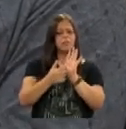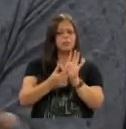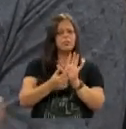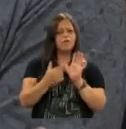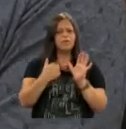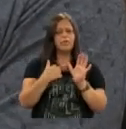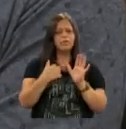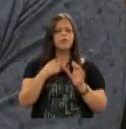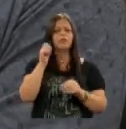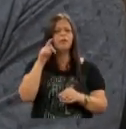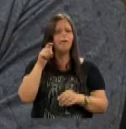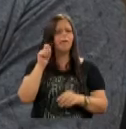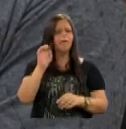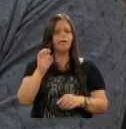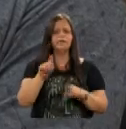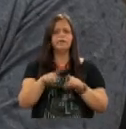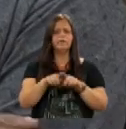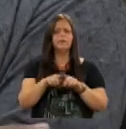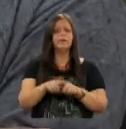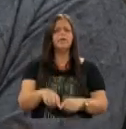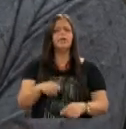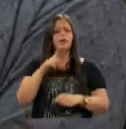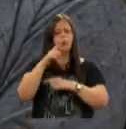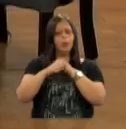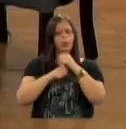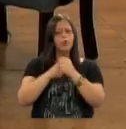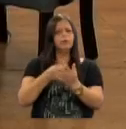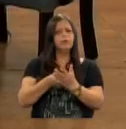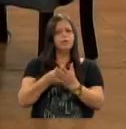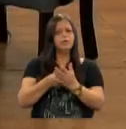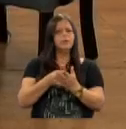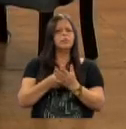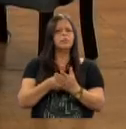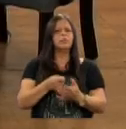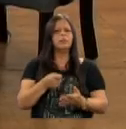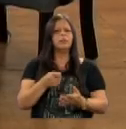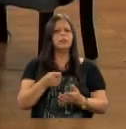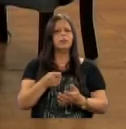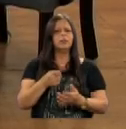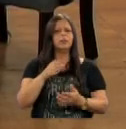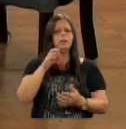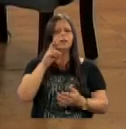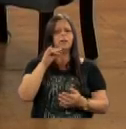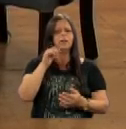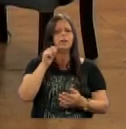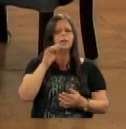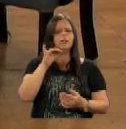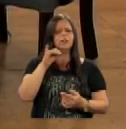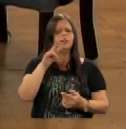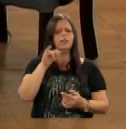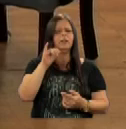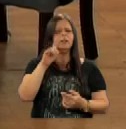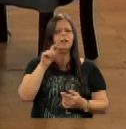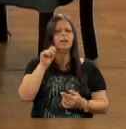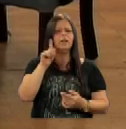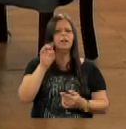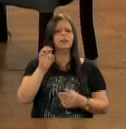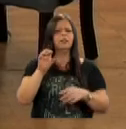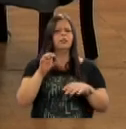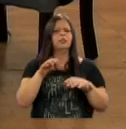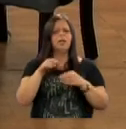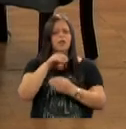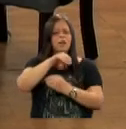fazer isso me mostrava ea vai também é um momento que exige muita criatividade de todo mundo que pensa esse engajamento